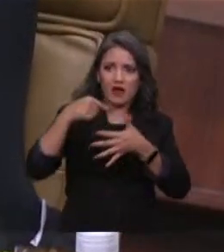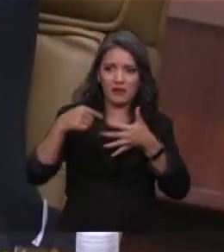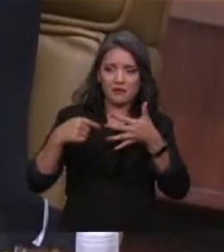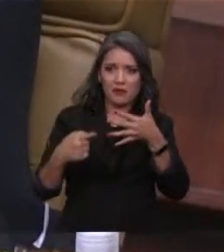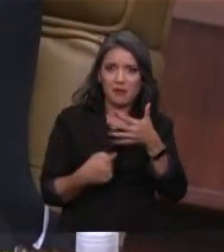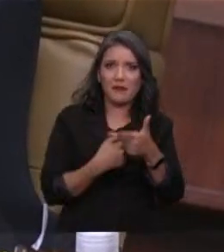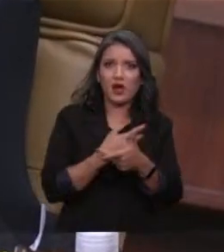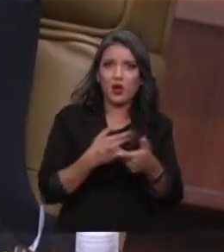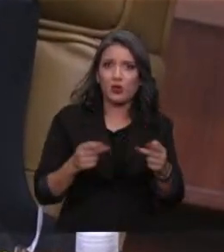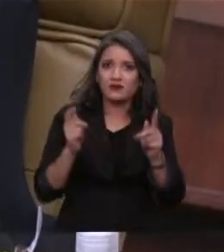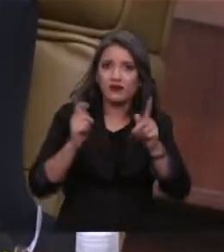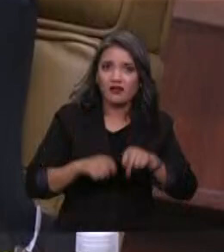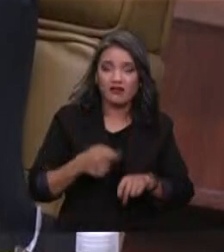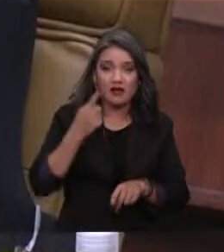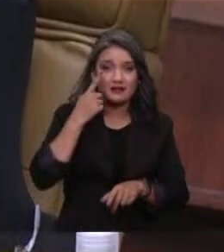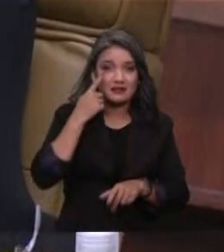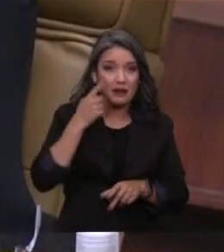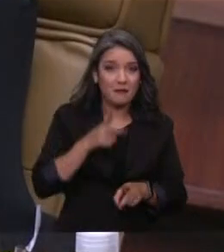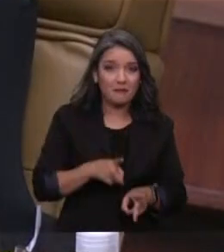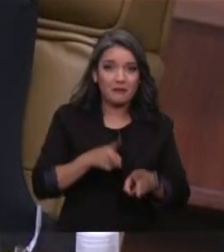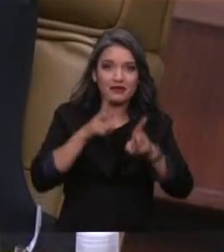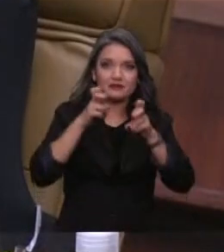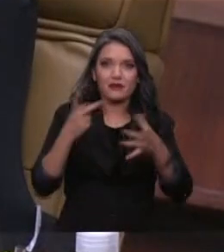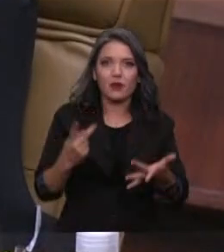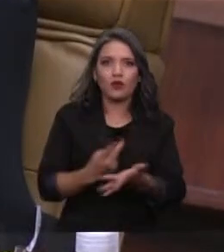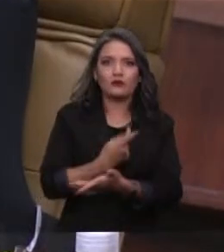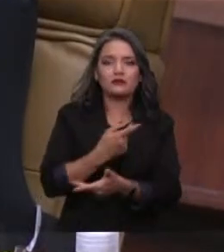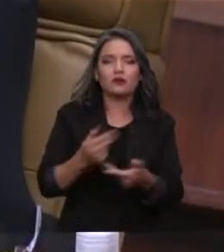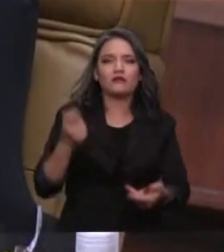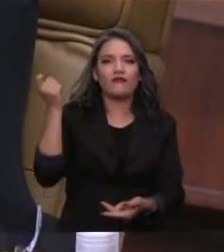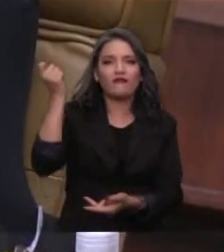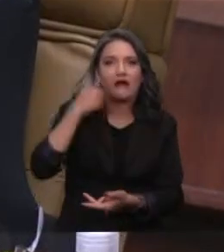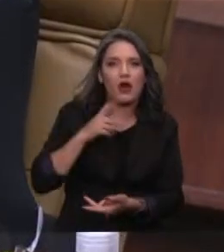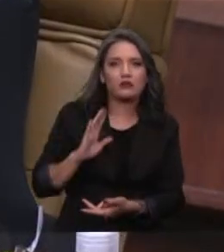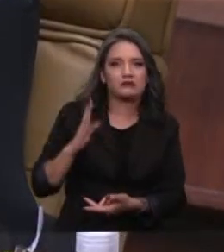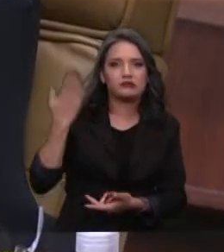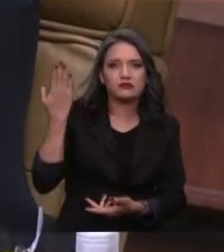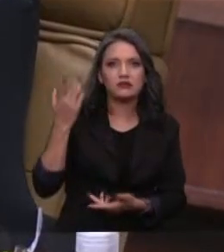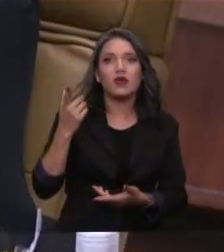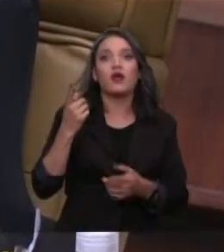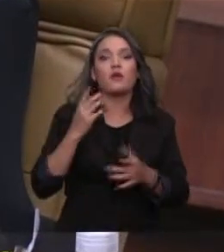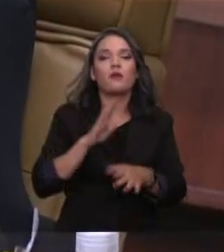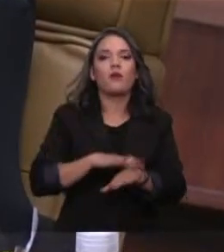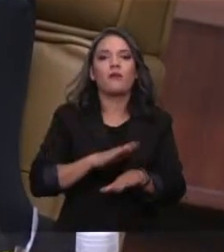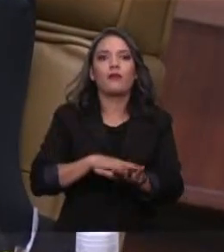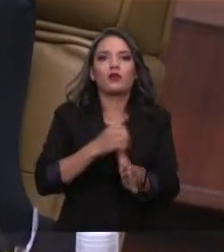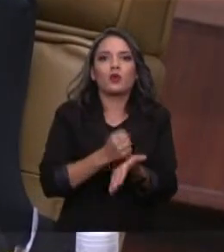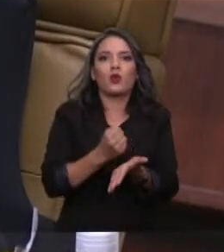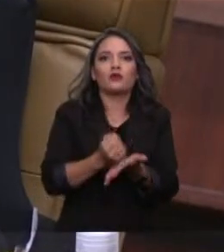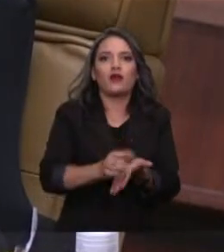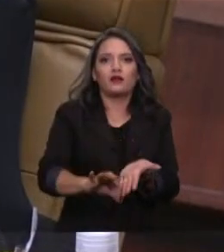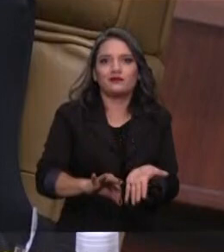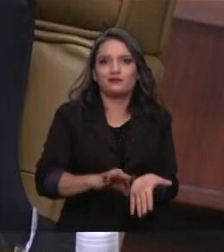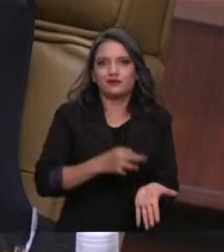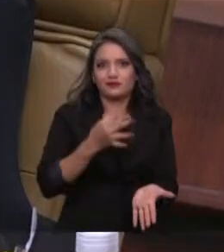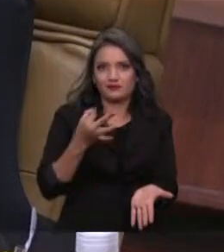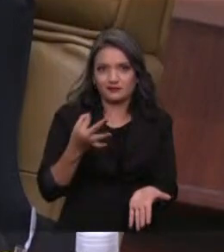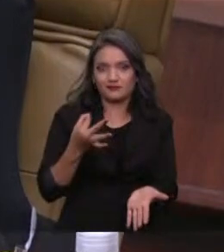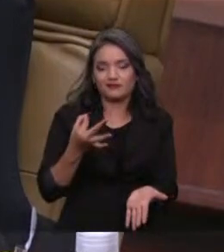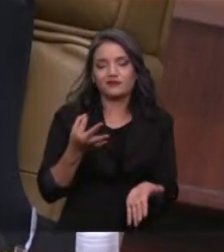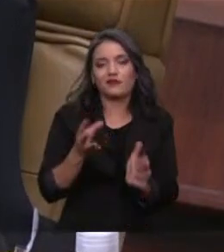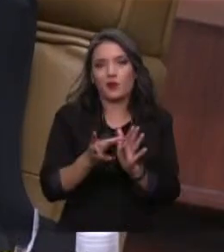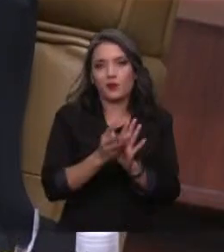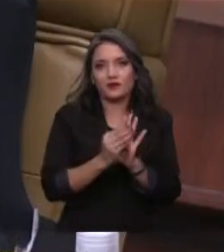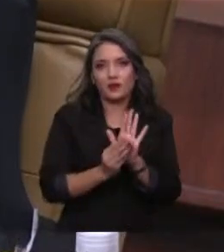de fraudes ocorridas na obtenção desse contrato e que, a